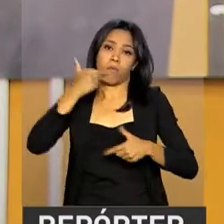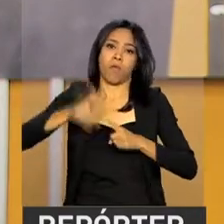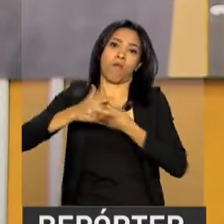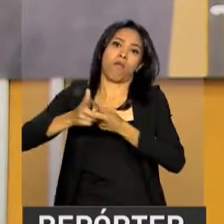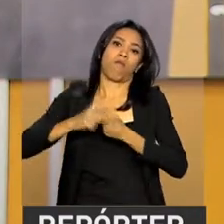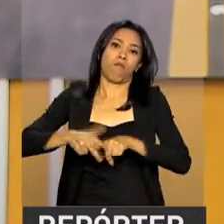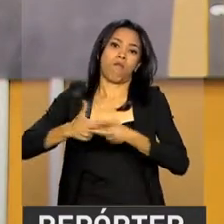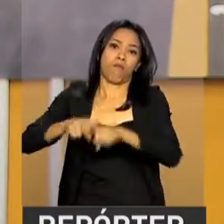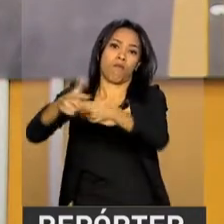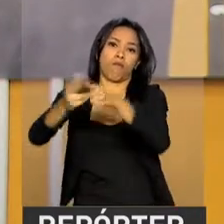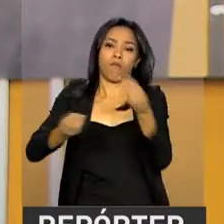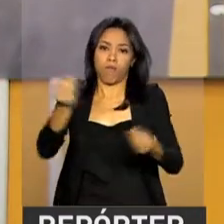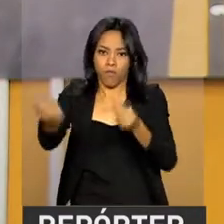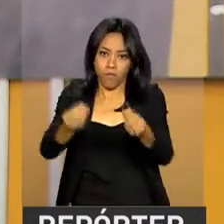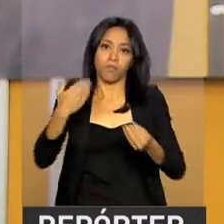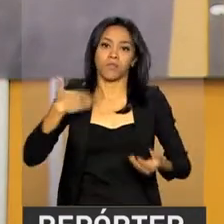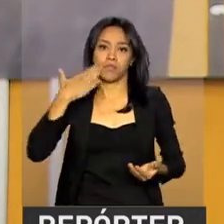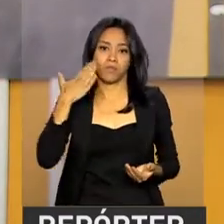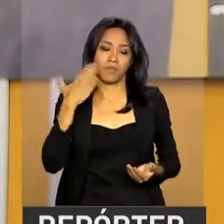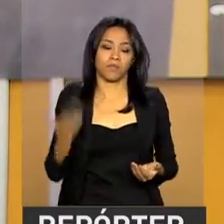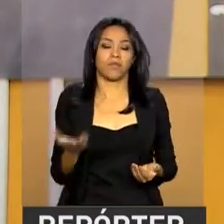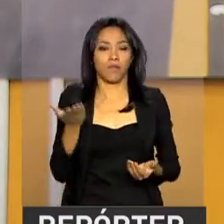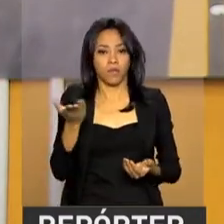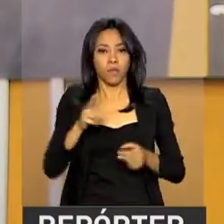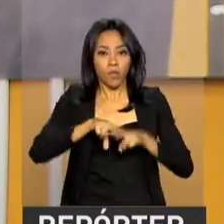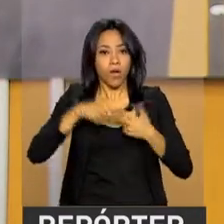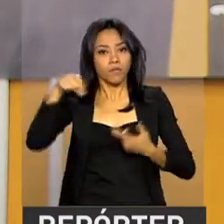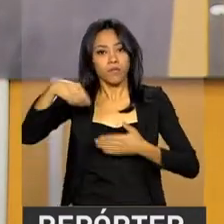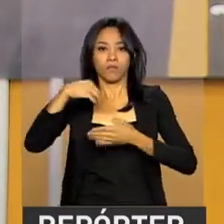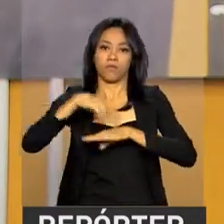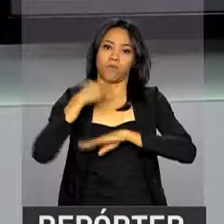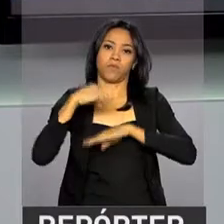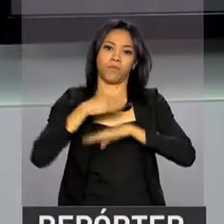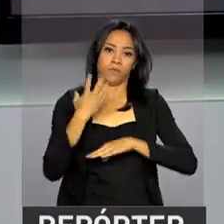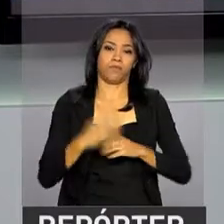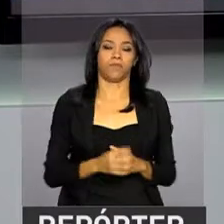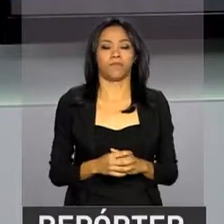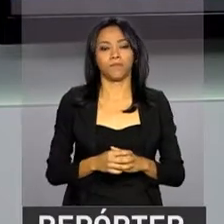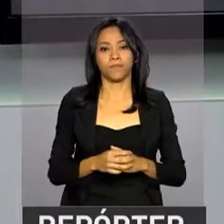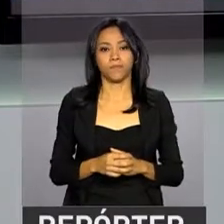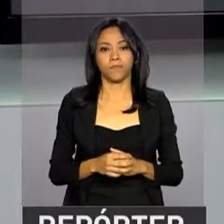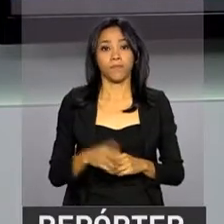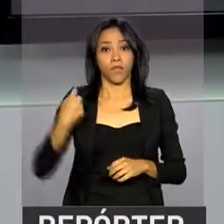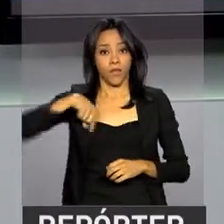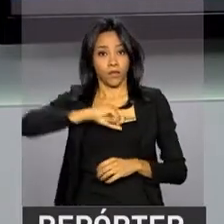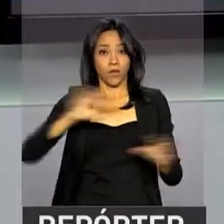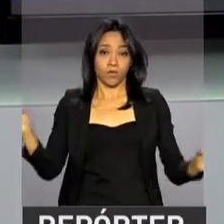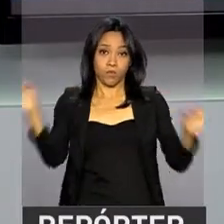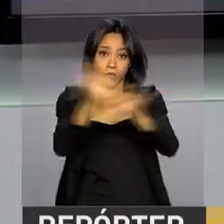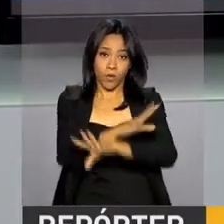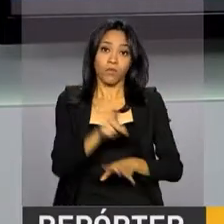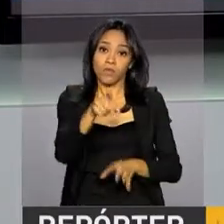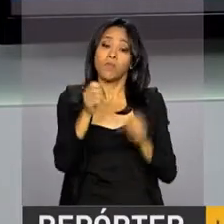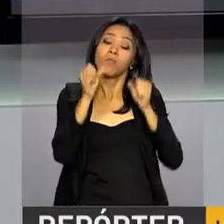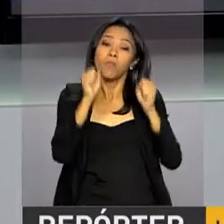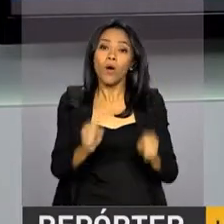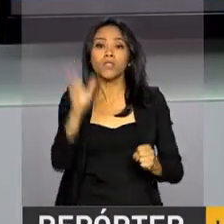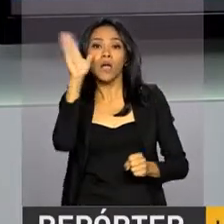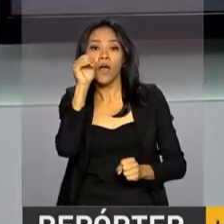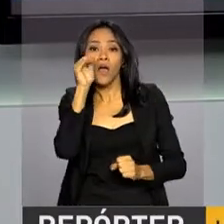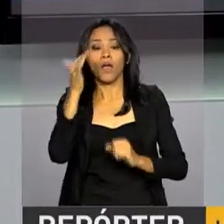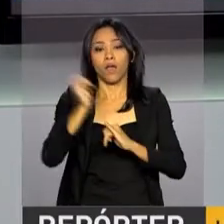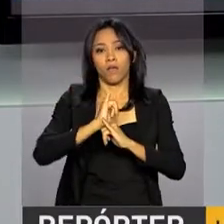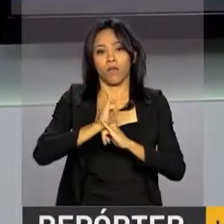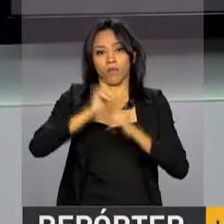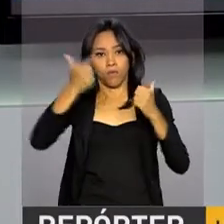rodovia como toda a gente vai justamente no ponto que está problemático e nós ficamos por aqui você pode rever as reportagens